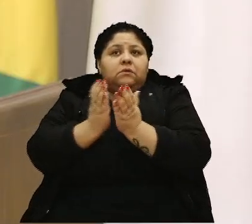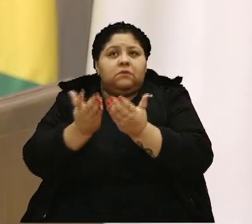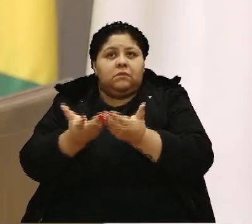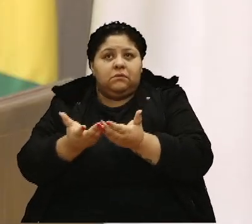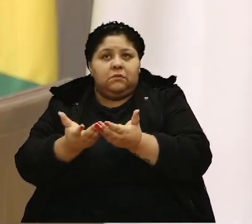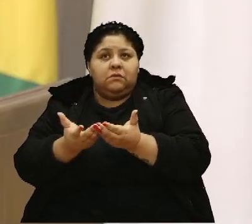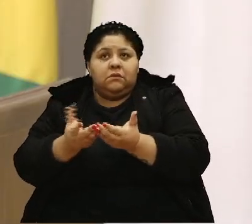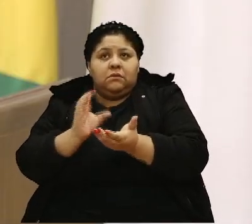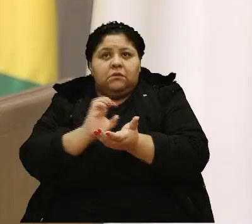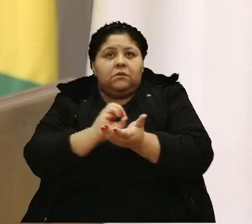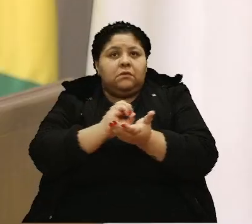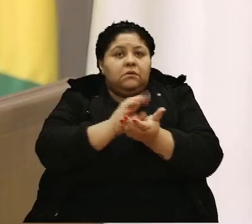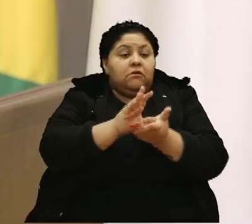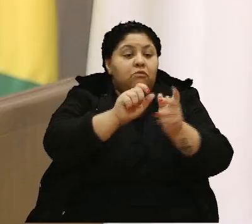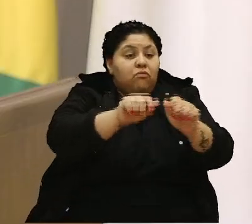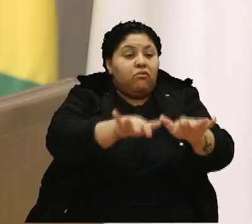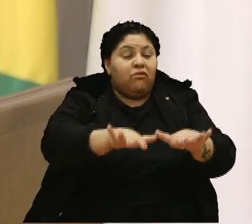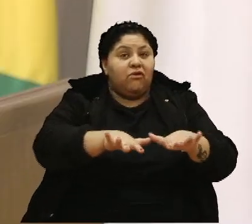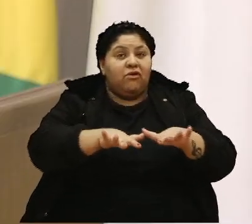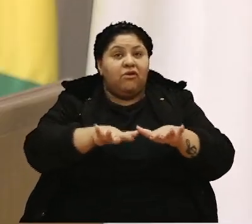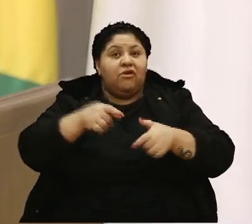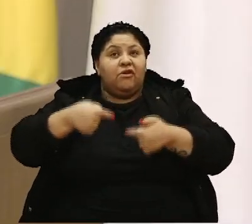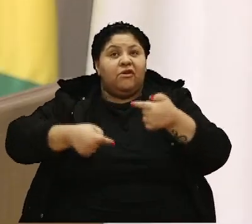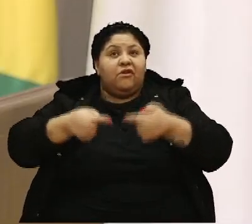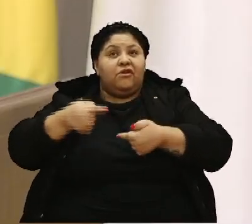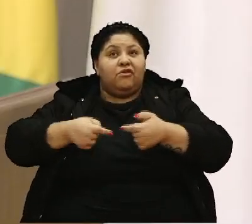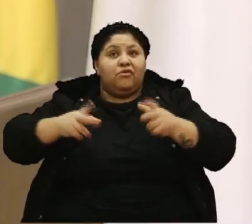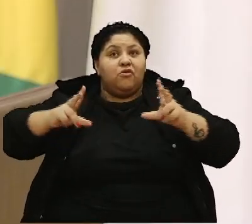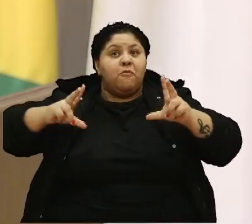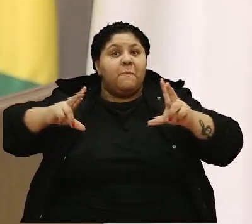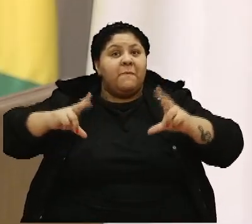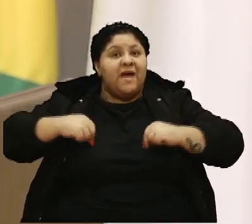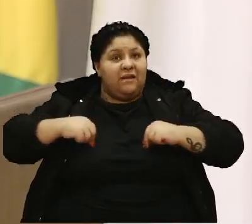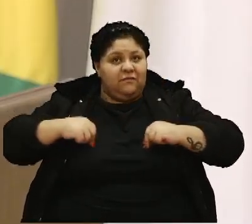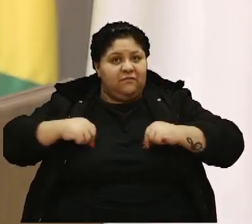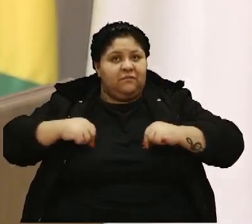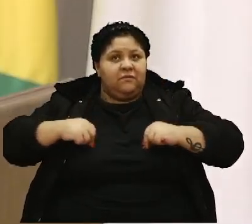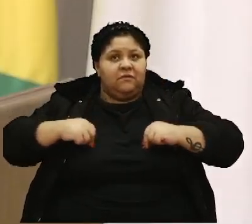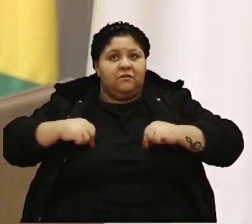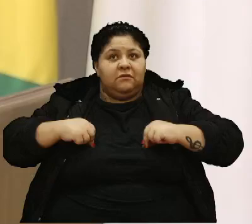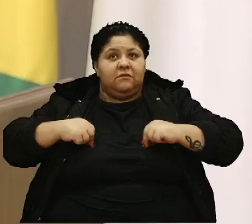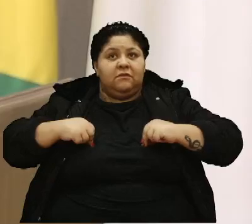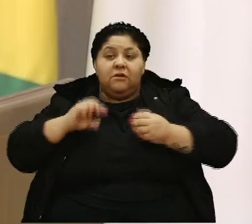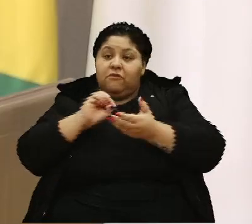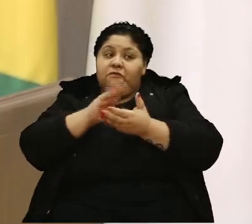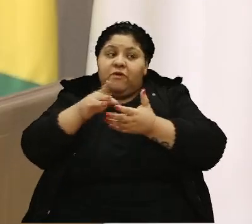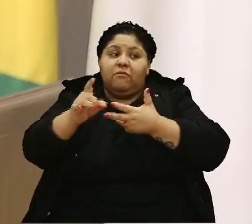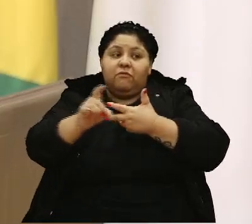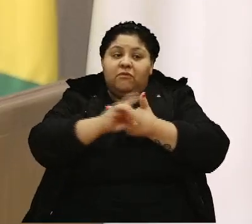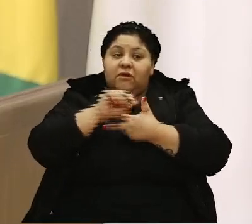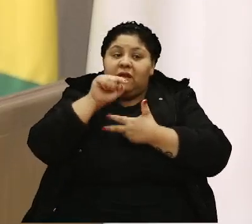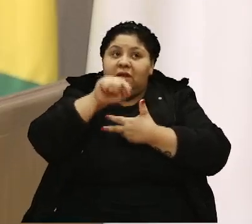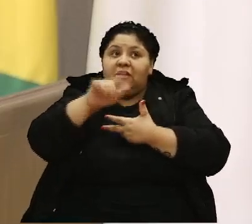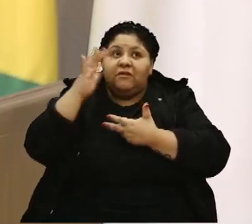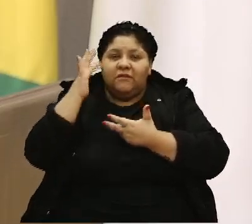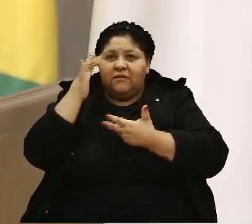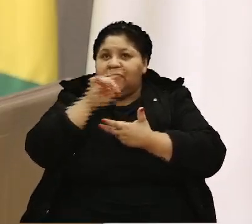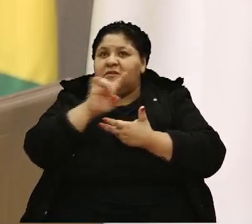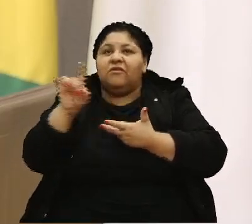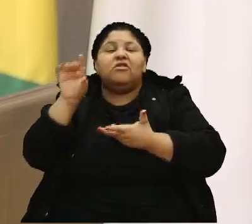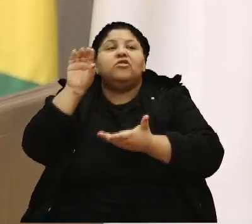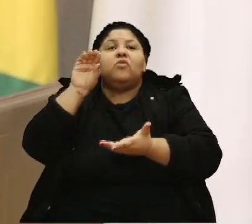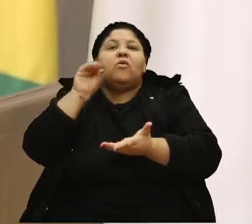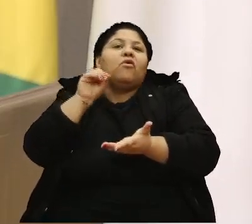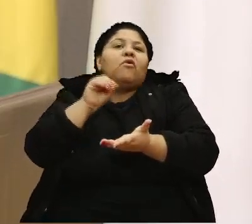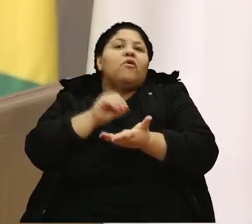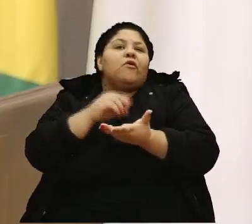vai mandar para o plenário de novo, daí nós vamos discutir o mérito, ele vai para o Executivo. É isso que vai acontecer. Não é faltar,